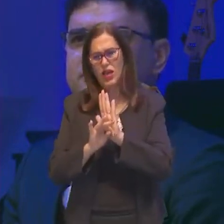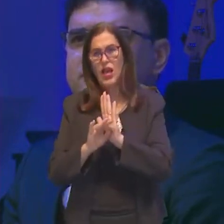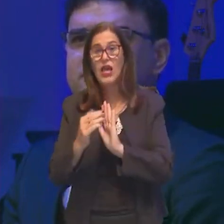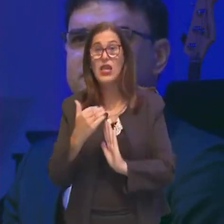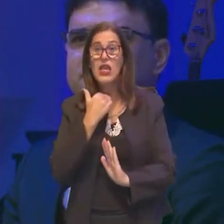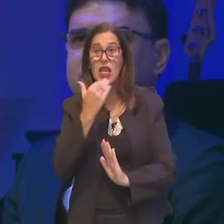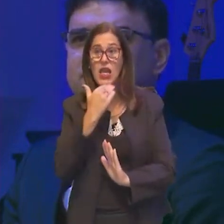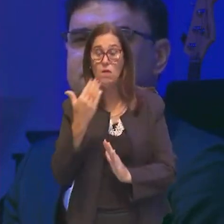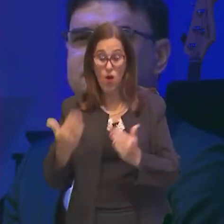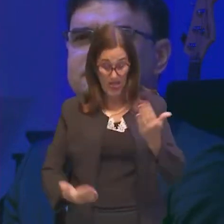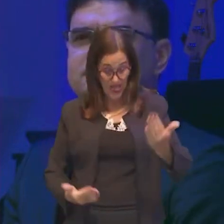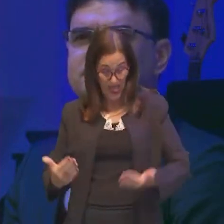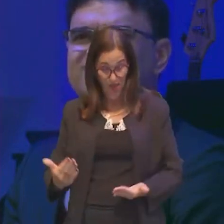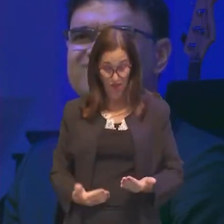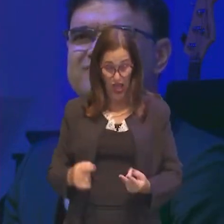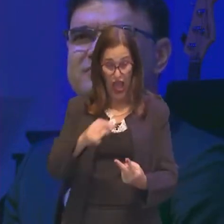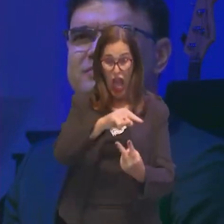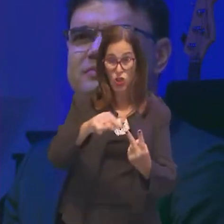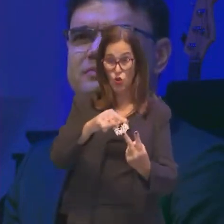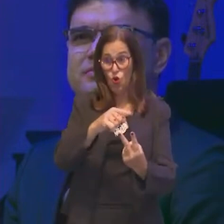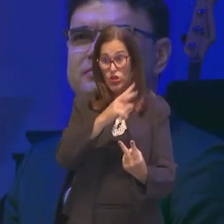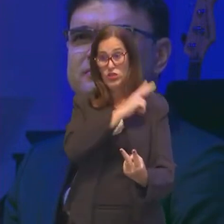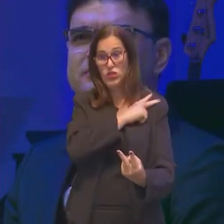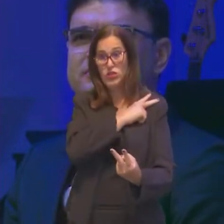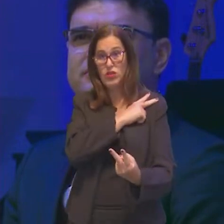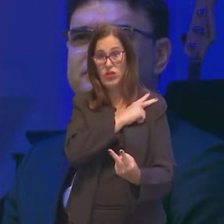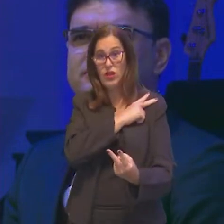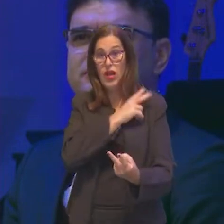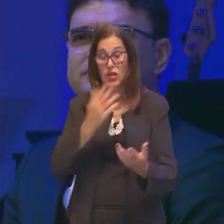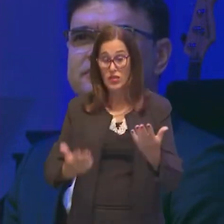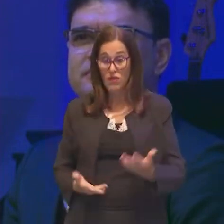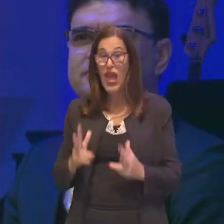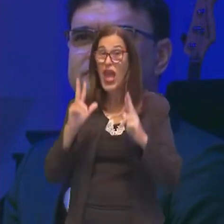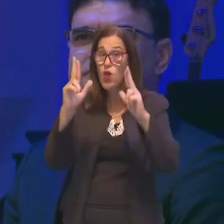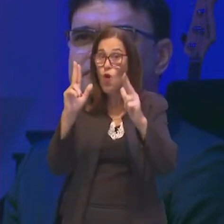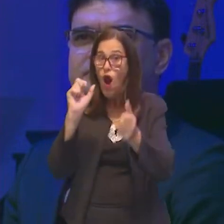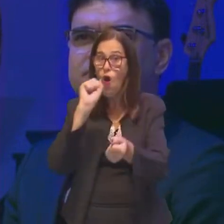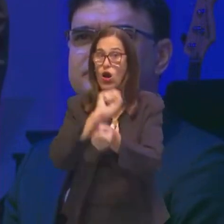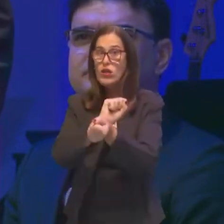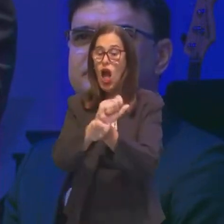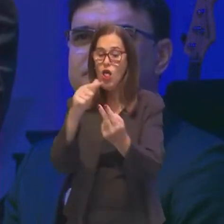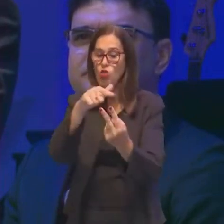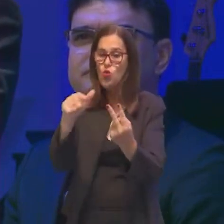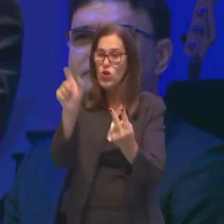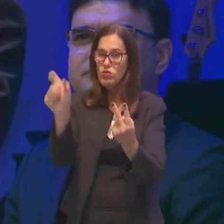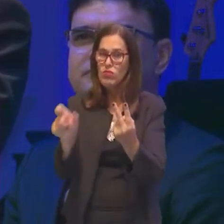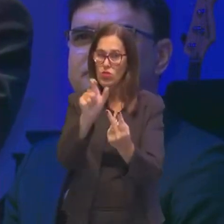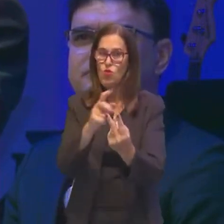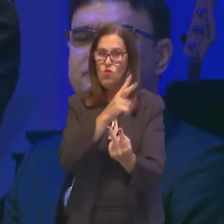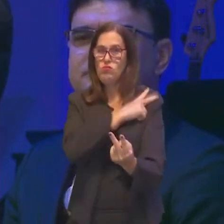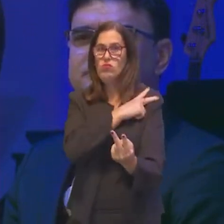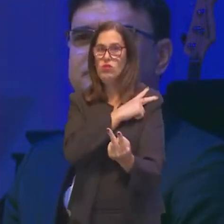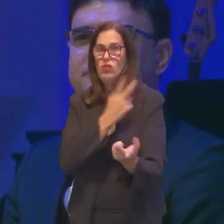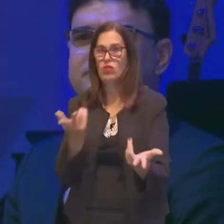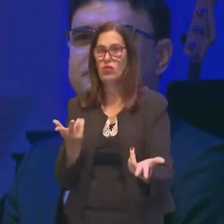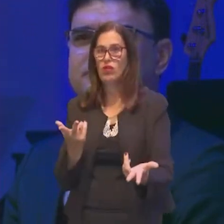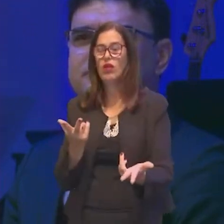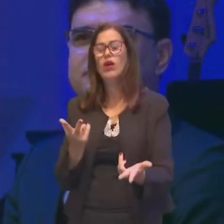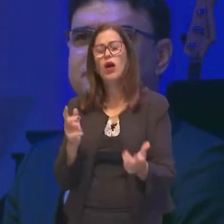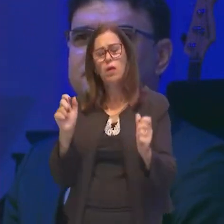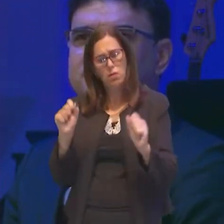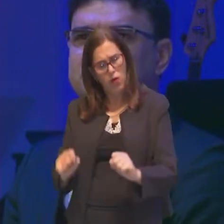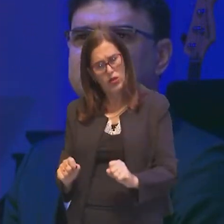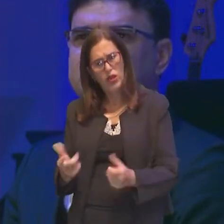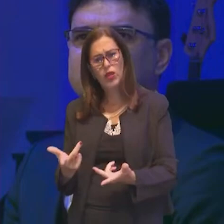pode servir neste contexto como escravo a dois senhores. E é bem verdade que nós podemos servir a